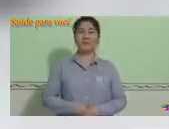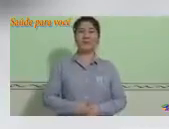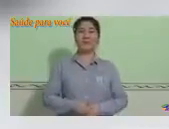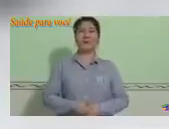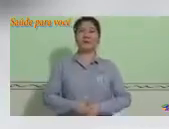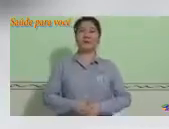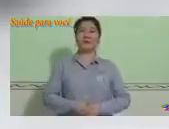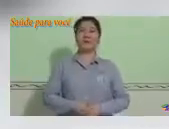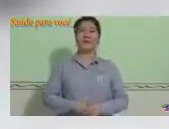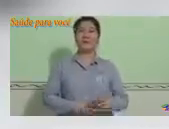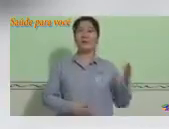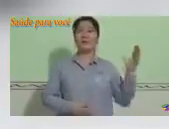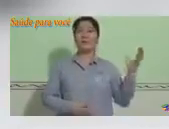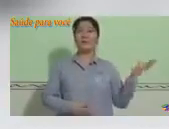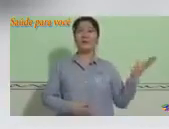que do bebê.